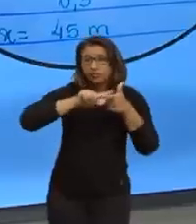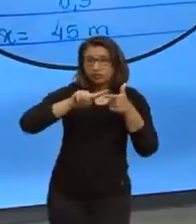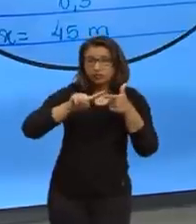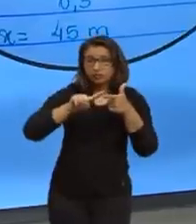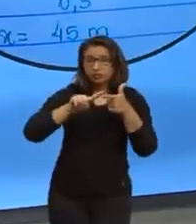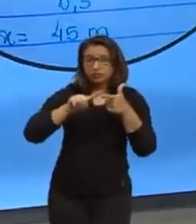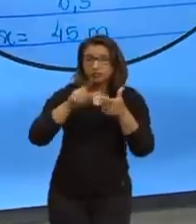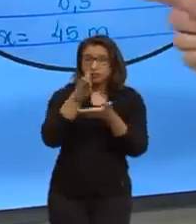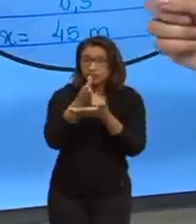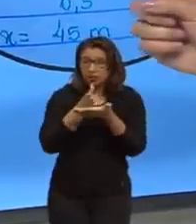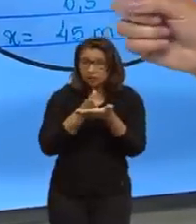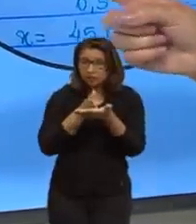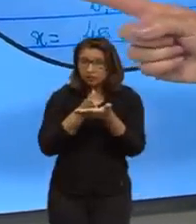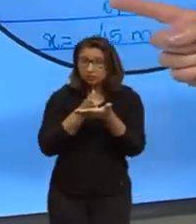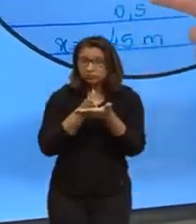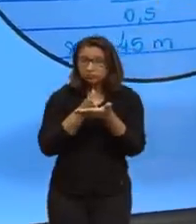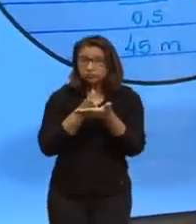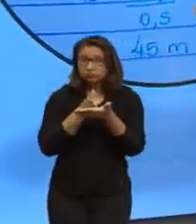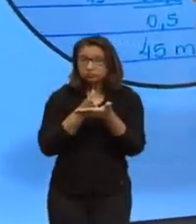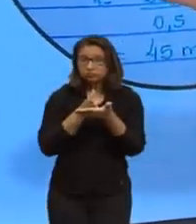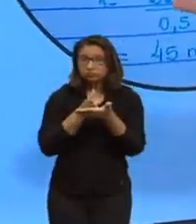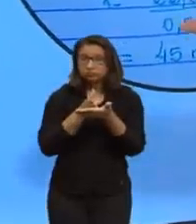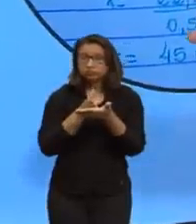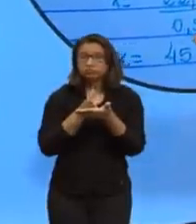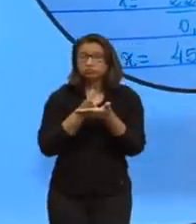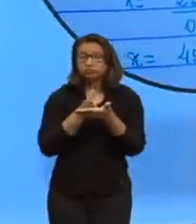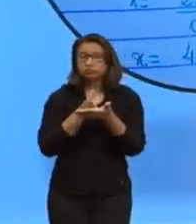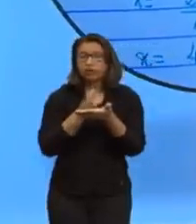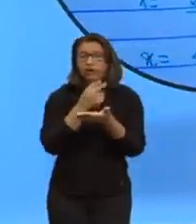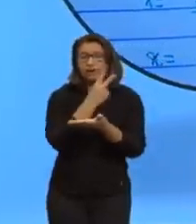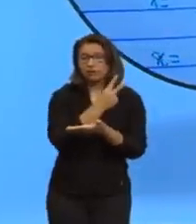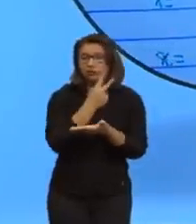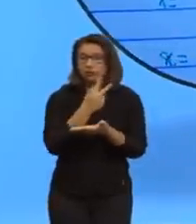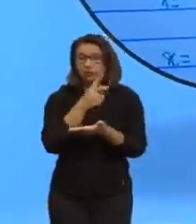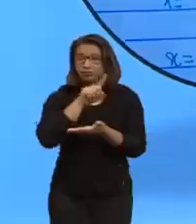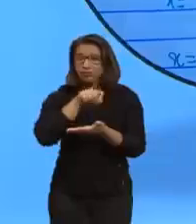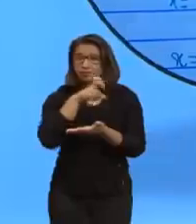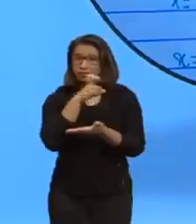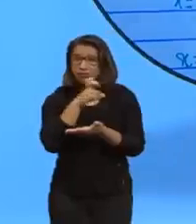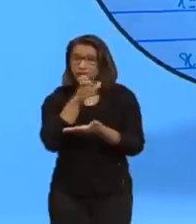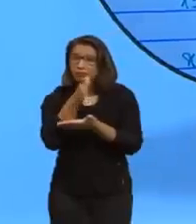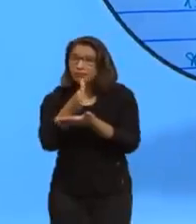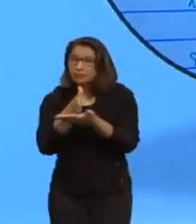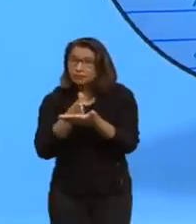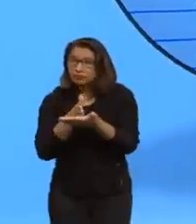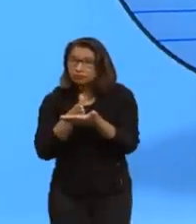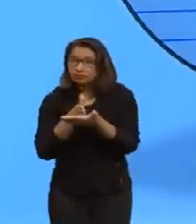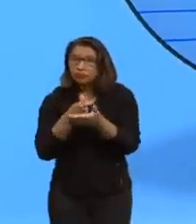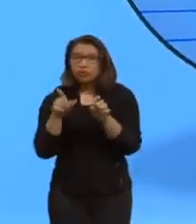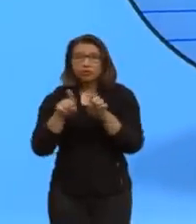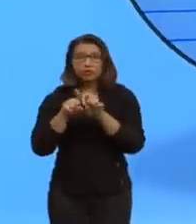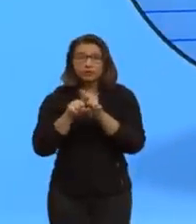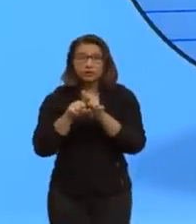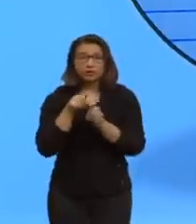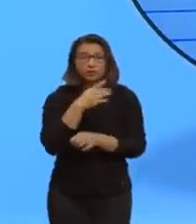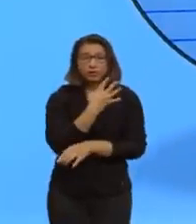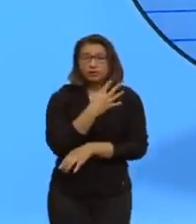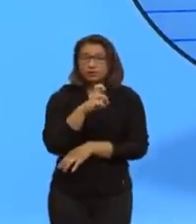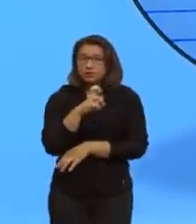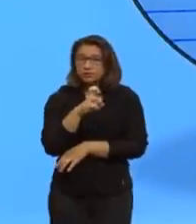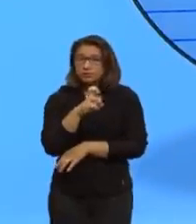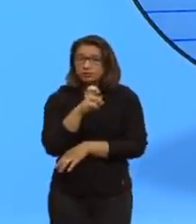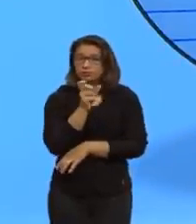barra. Então, se eu divido 22,5 por meio, pela metade, eu fico com 45